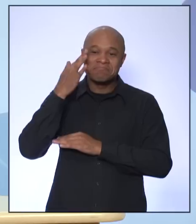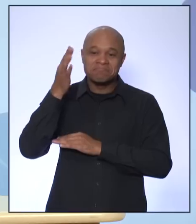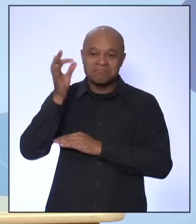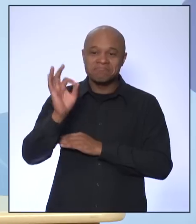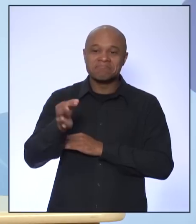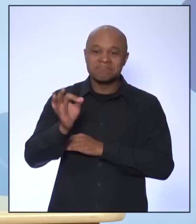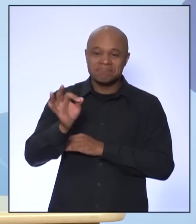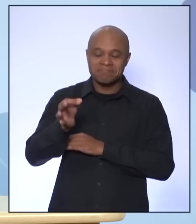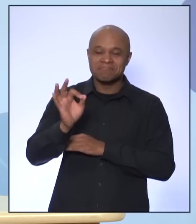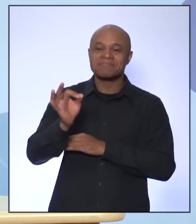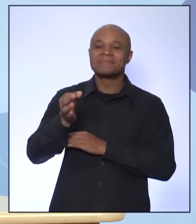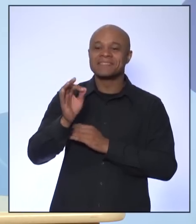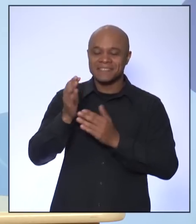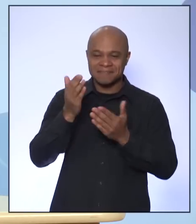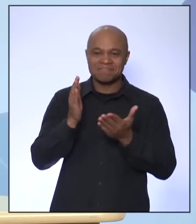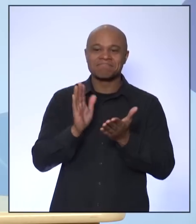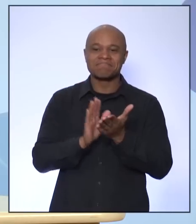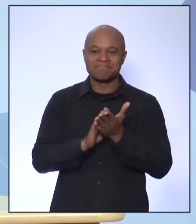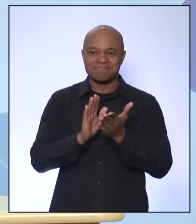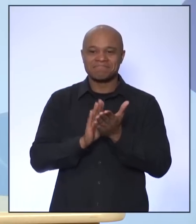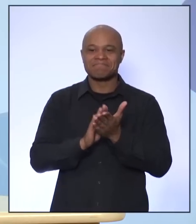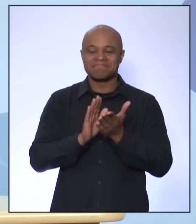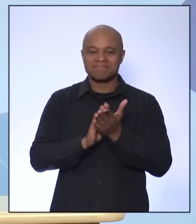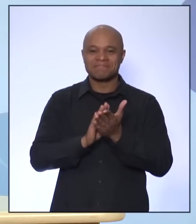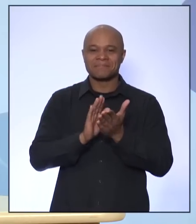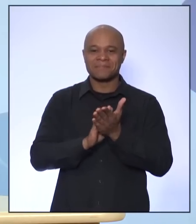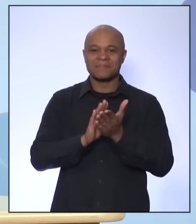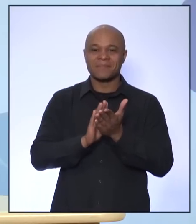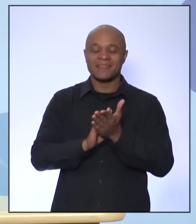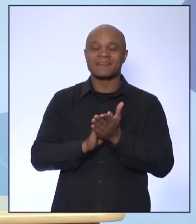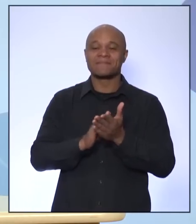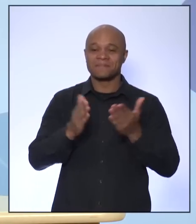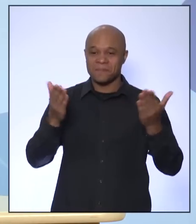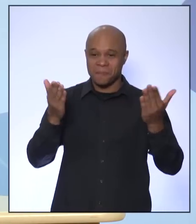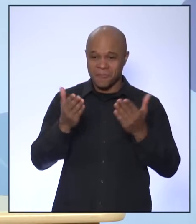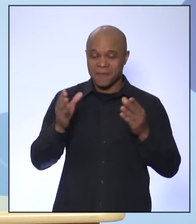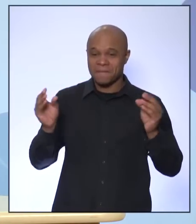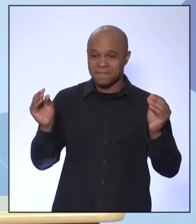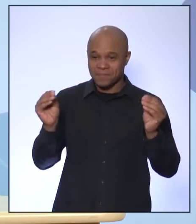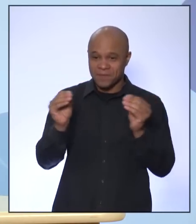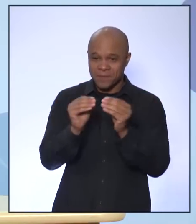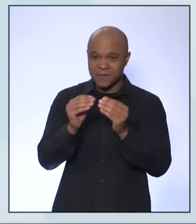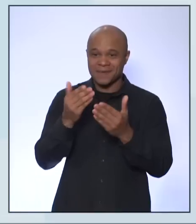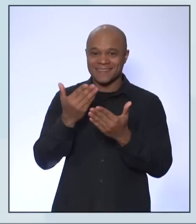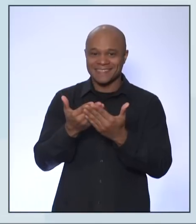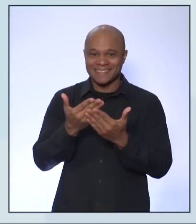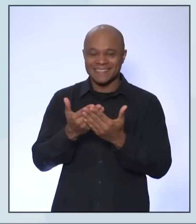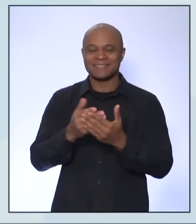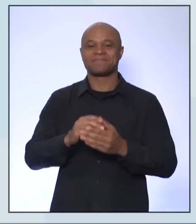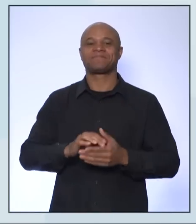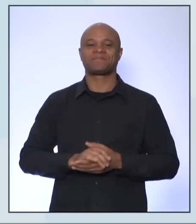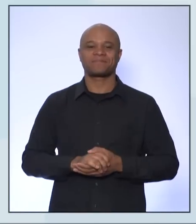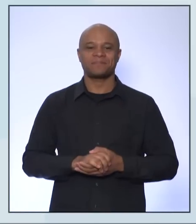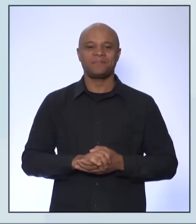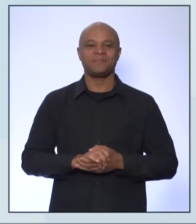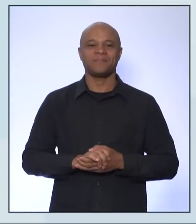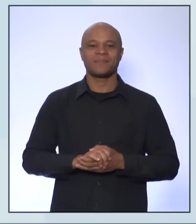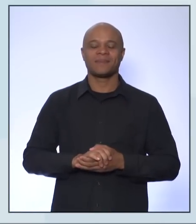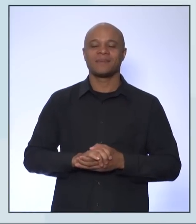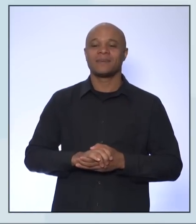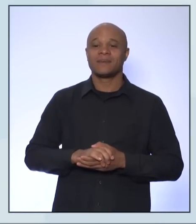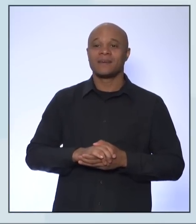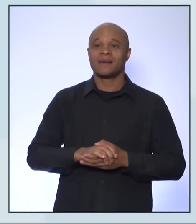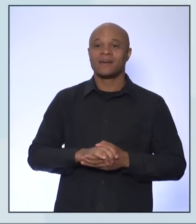vocês estão prestando muita atenção. Bom, vamos a um resumo da nossa aula. Vou colocar aqui na tela os temas que nós abordamos